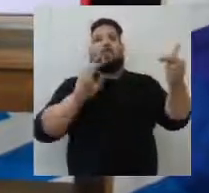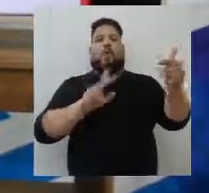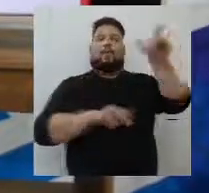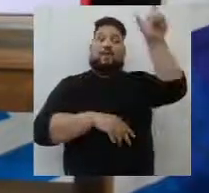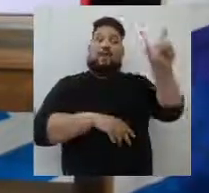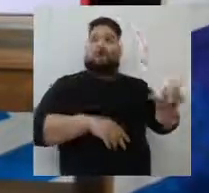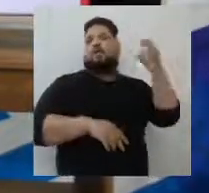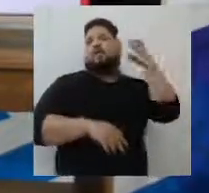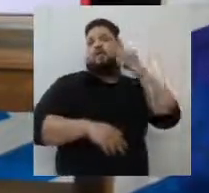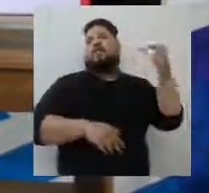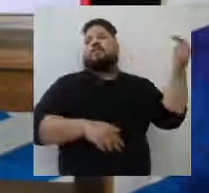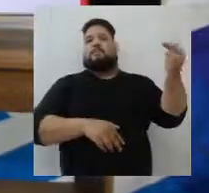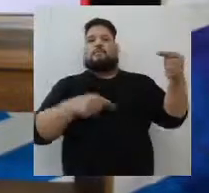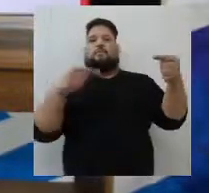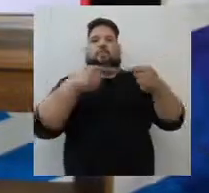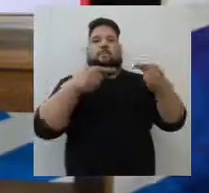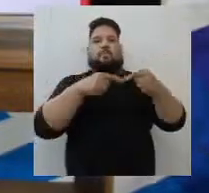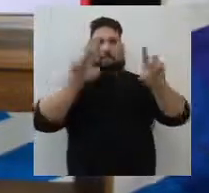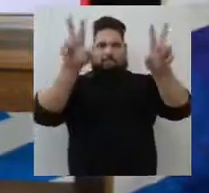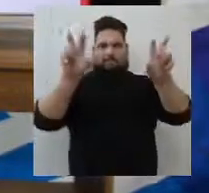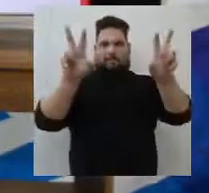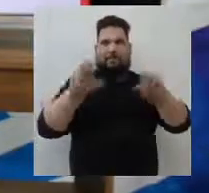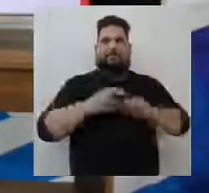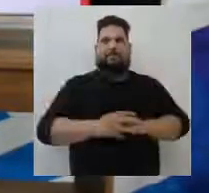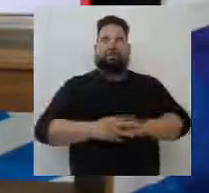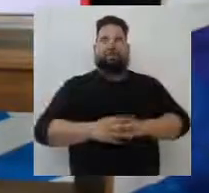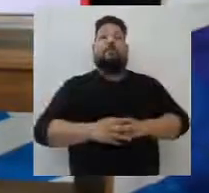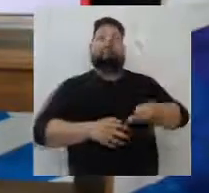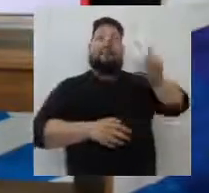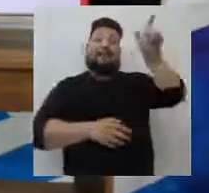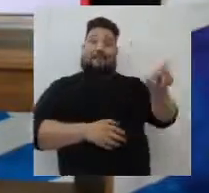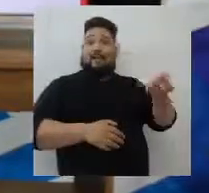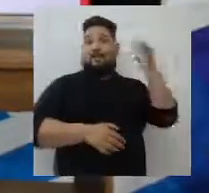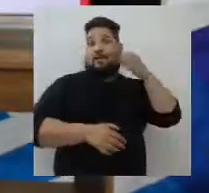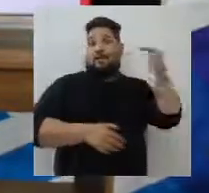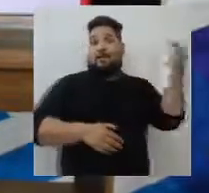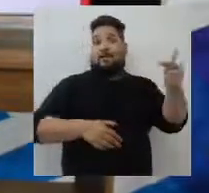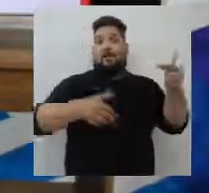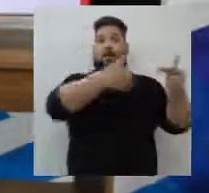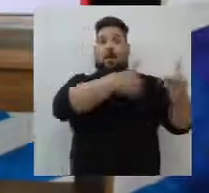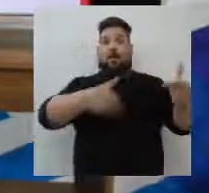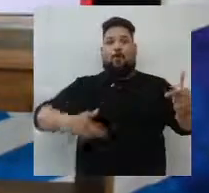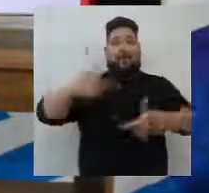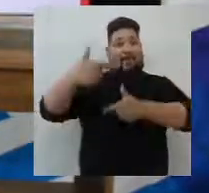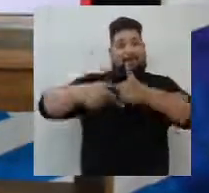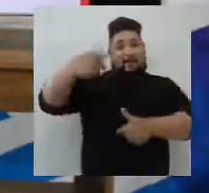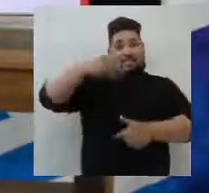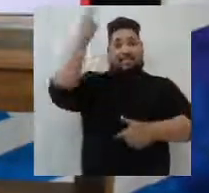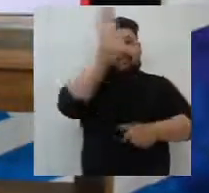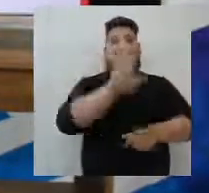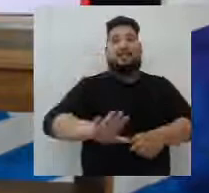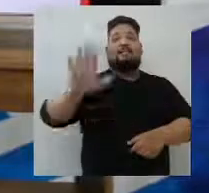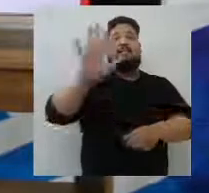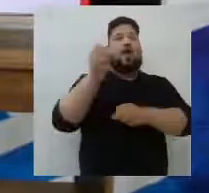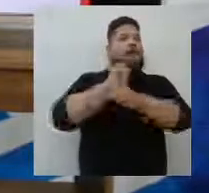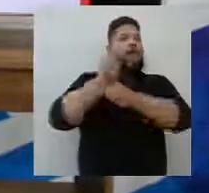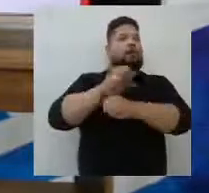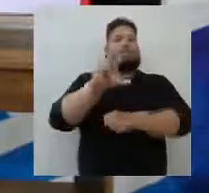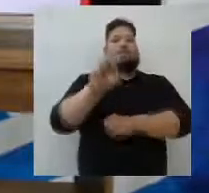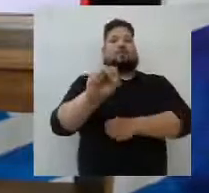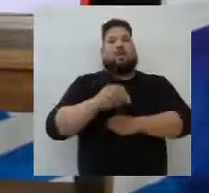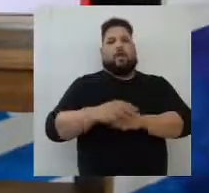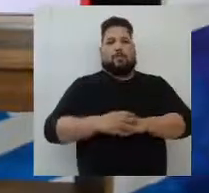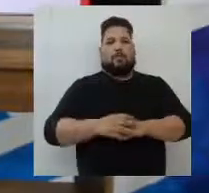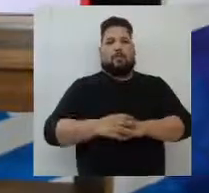Dom Pedro II. O cara que governou o Brasil por quase 50 anos. Na nossa